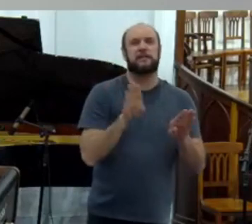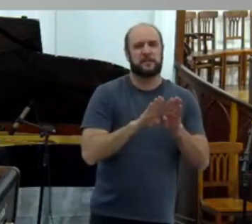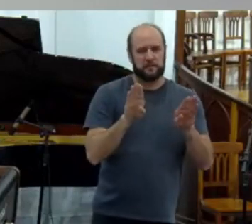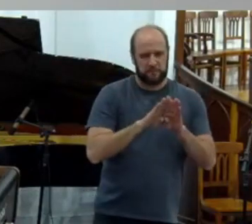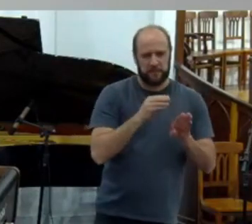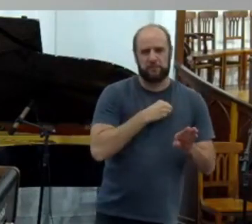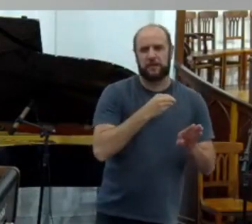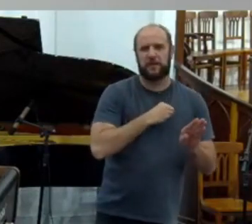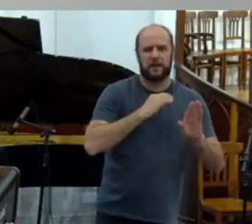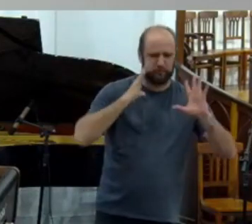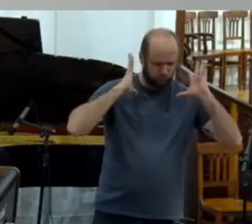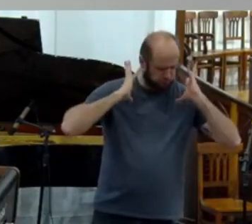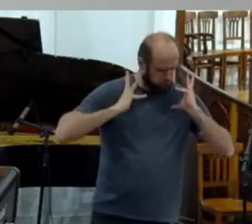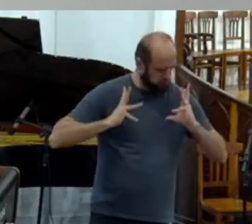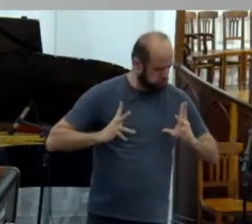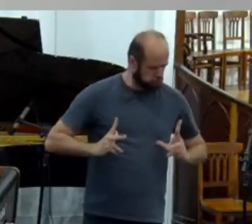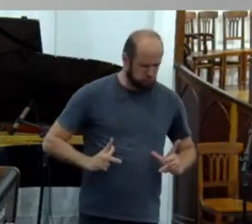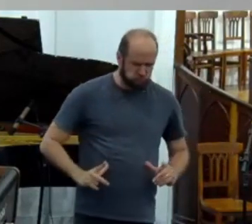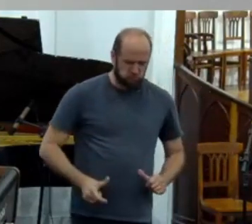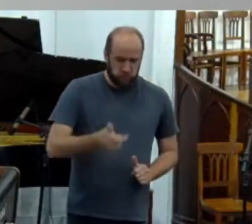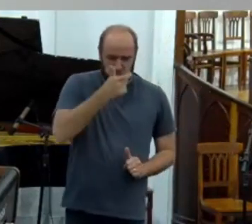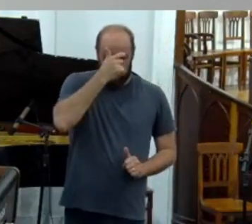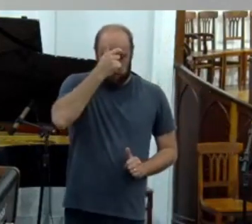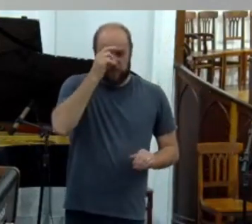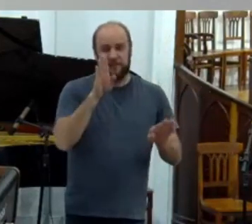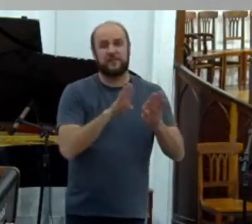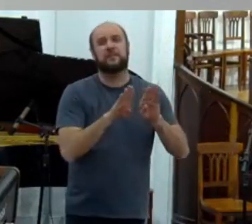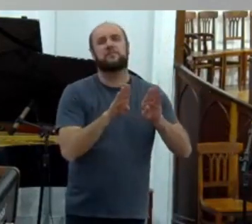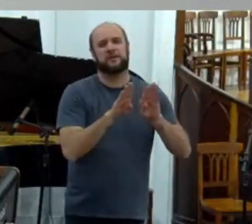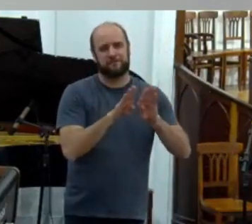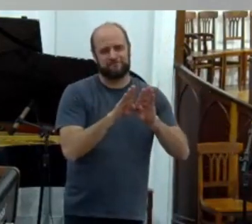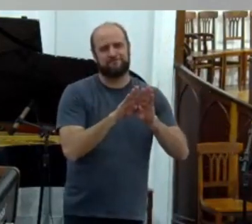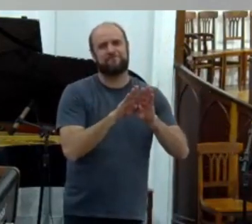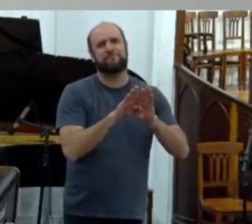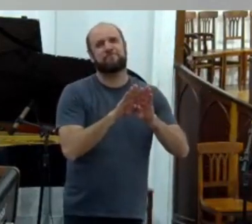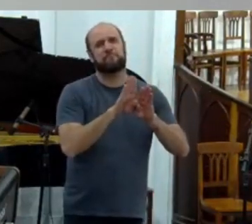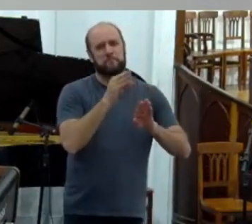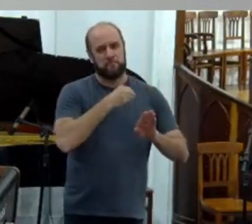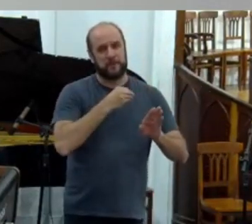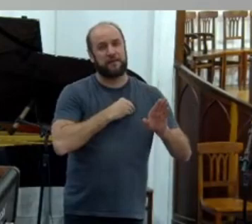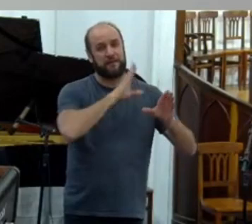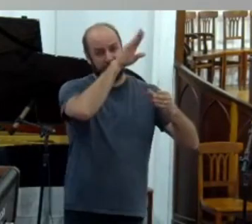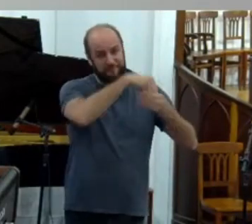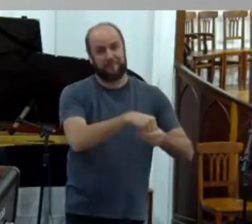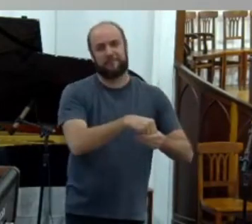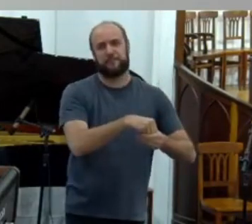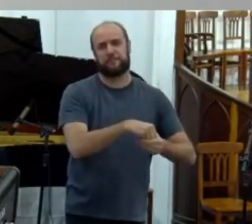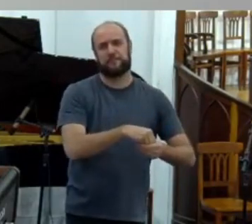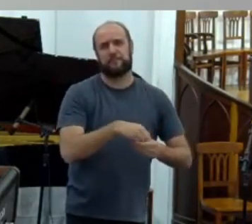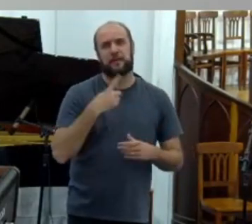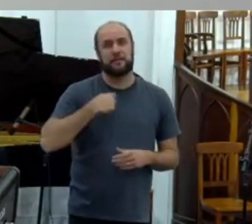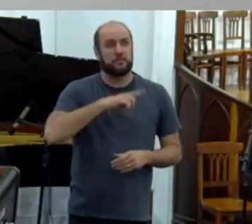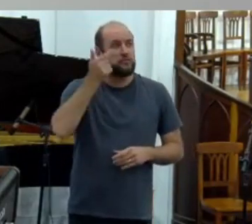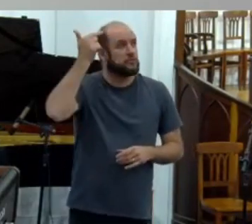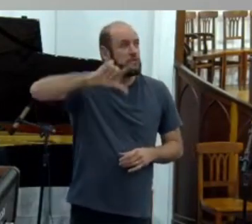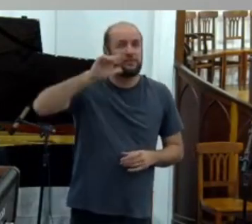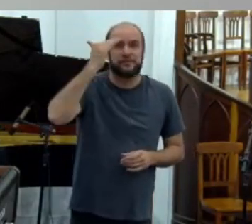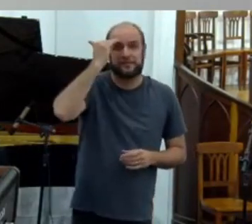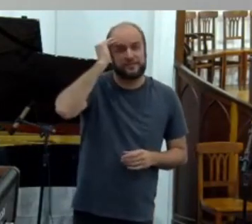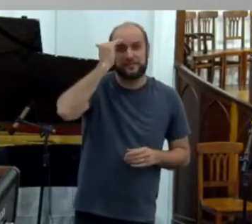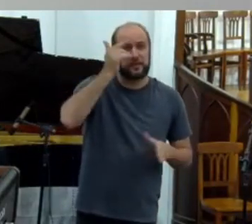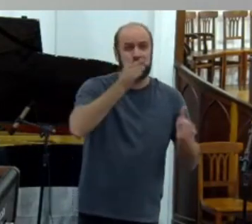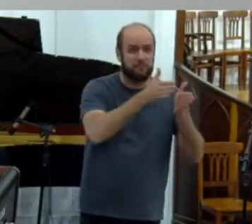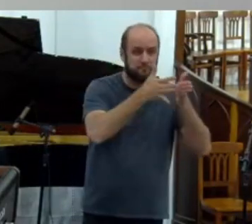nosso raciocínio, tudo aquilo que tem a ver com o nosso intelecto também foi afetado. Se nós não conseguimos nem mesmo compreender o